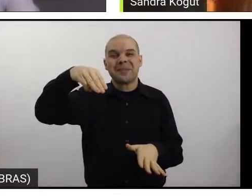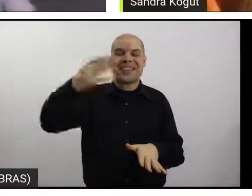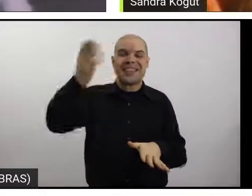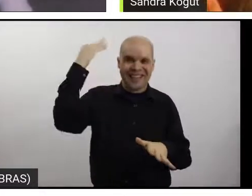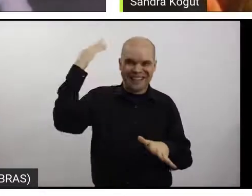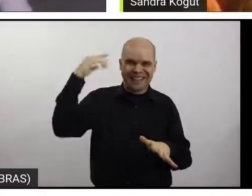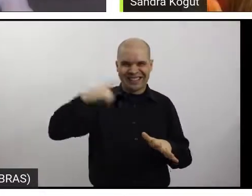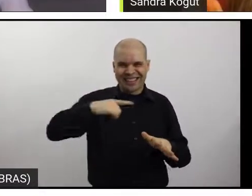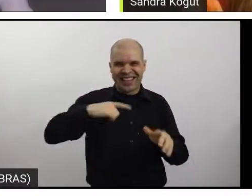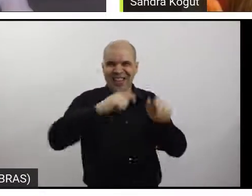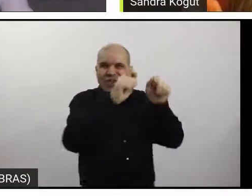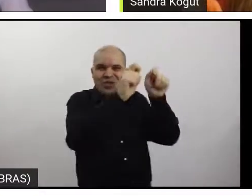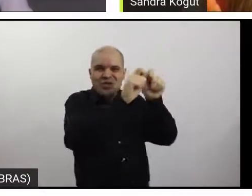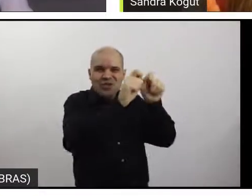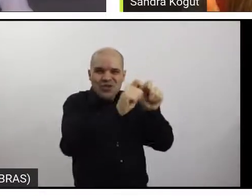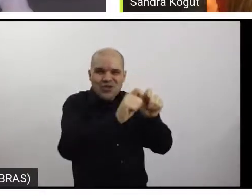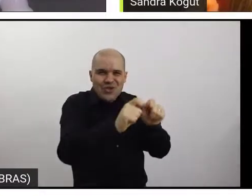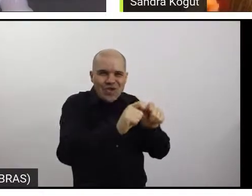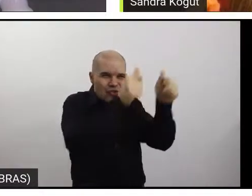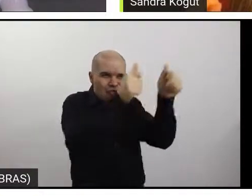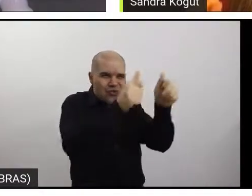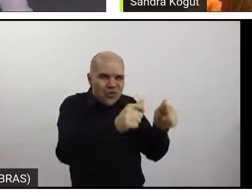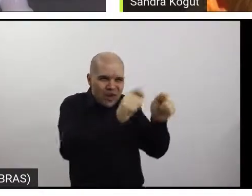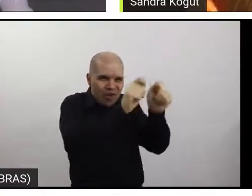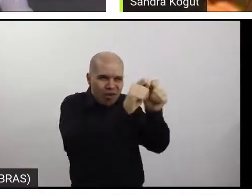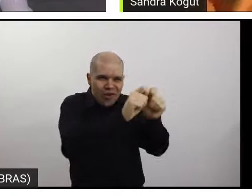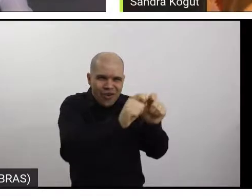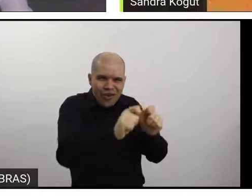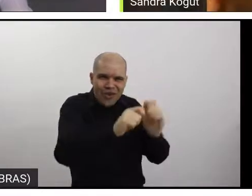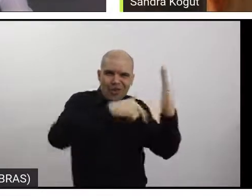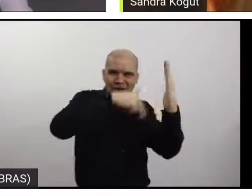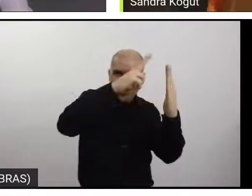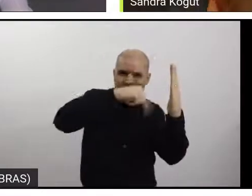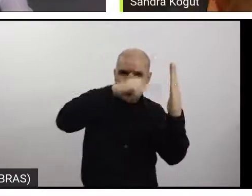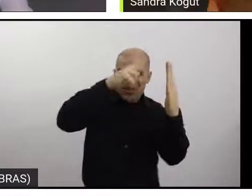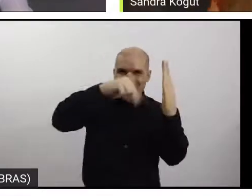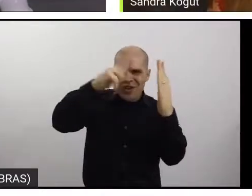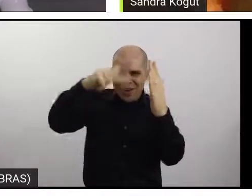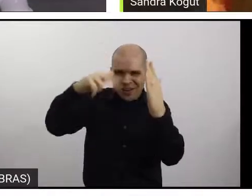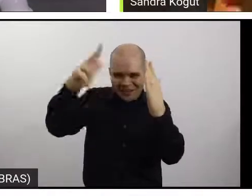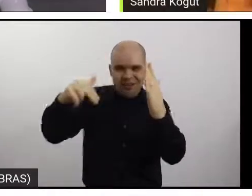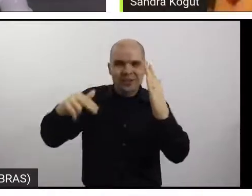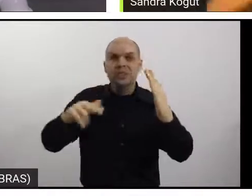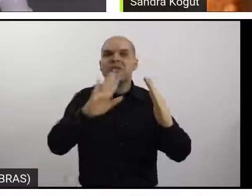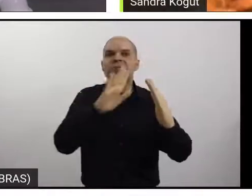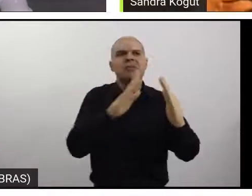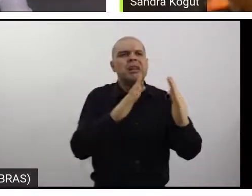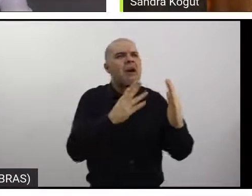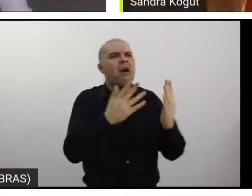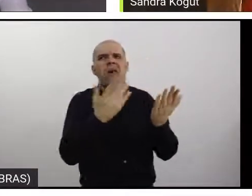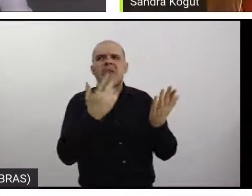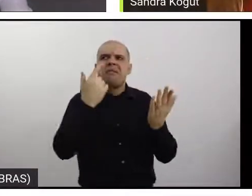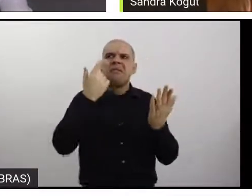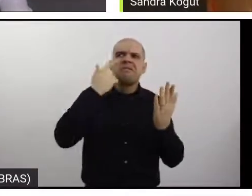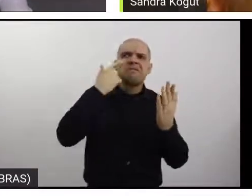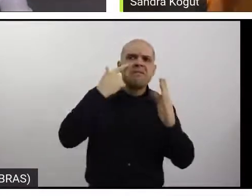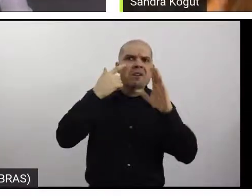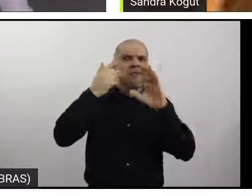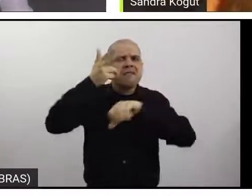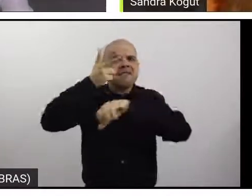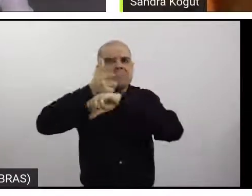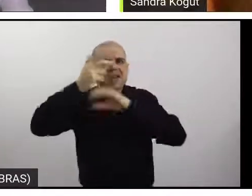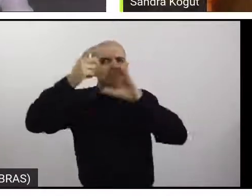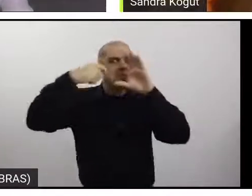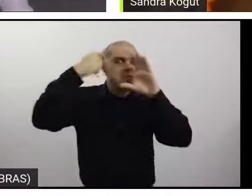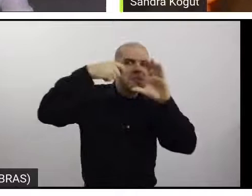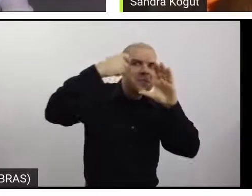eu conheci o Ernesto Neto, ele era dessa turma. E a gente foi fazer uma performance na Cinelândia, eu fiz um vídeo, aí alguém,